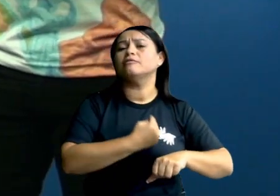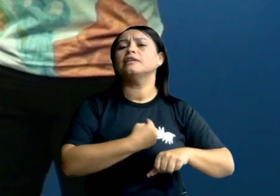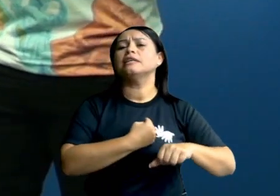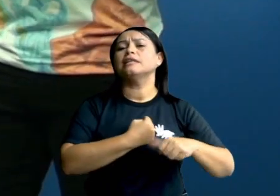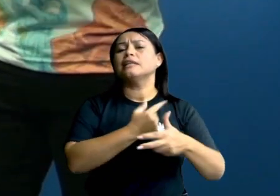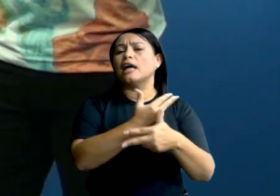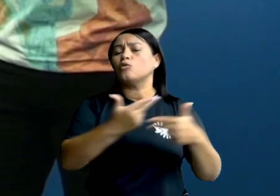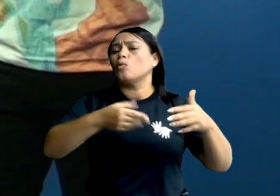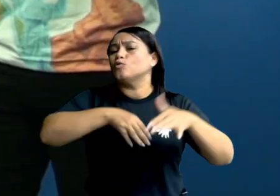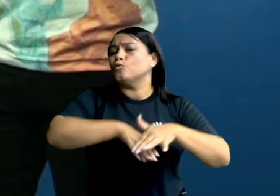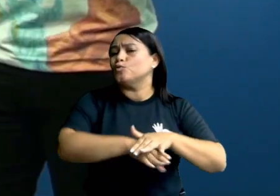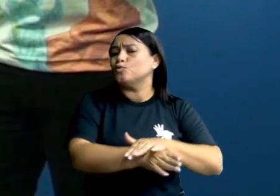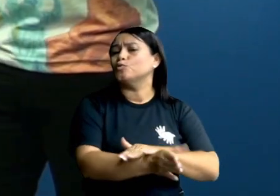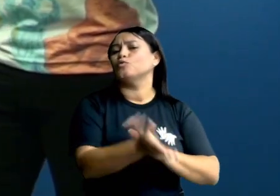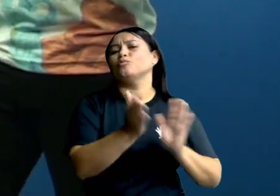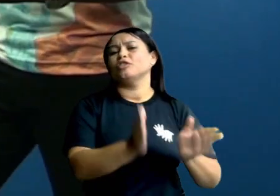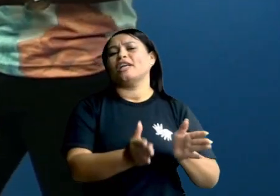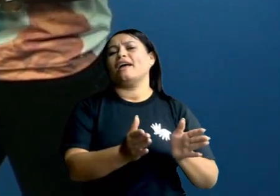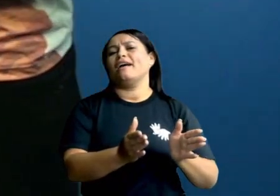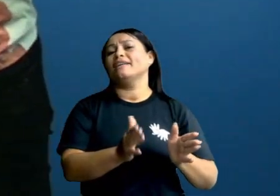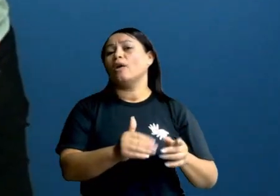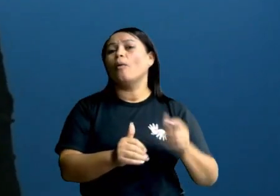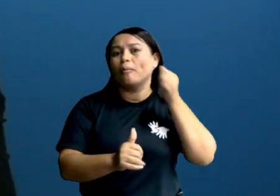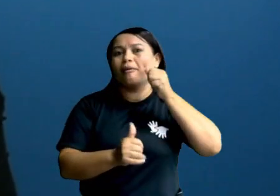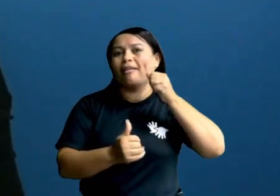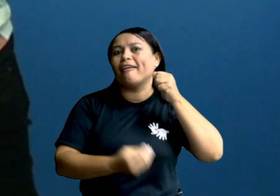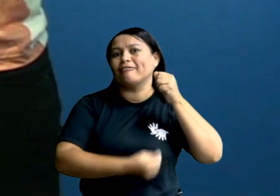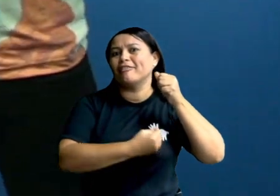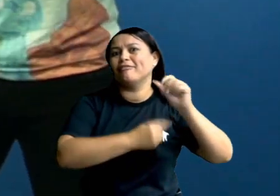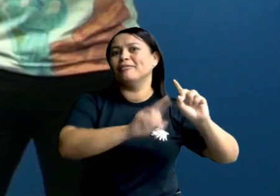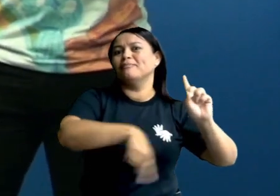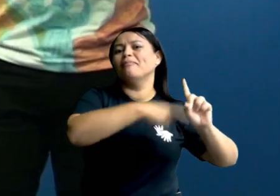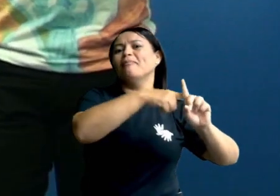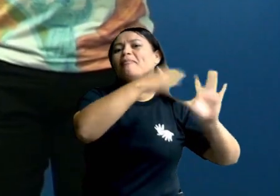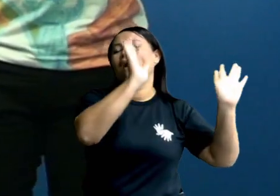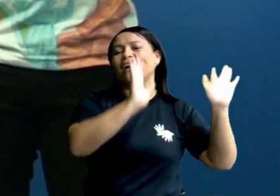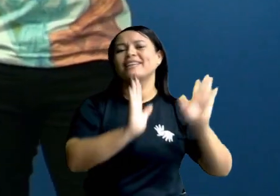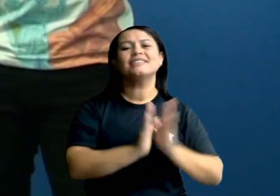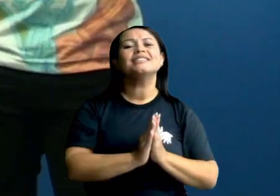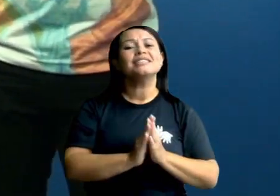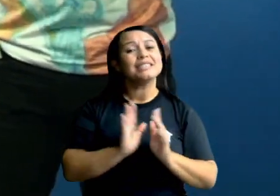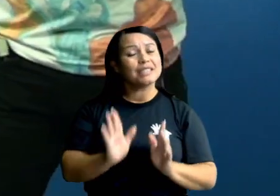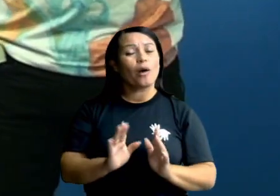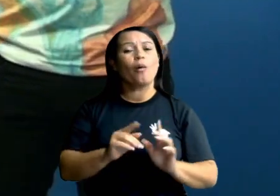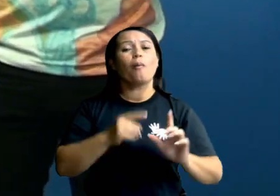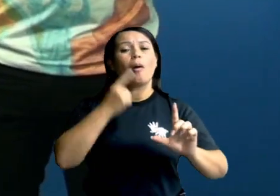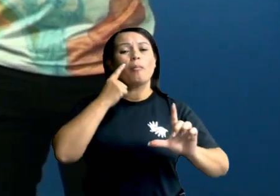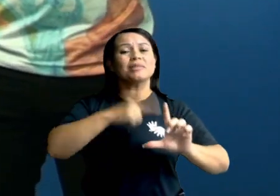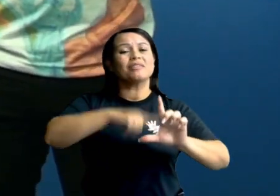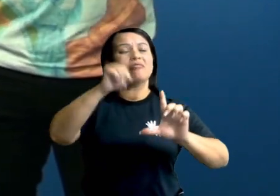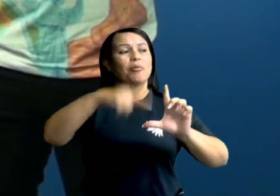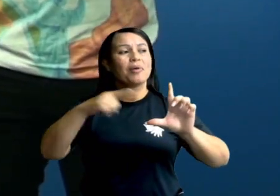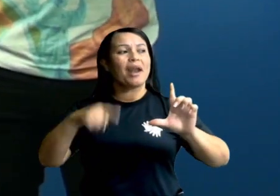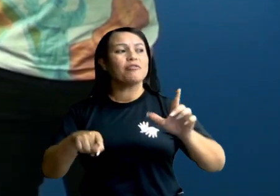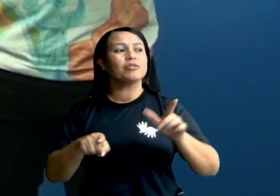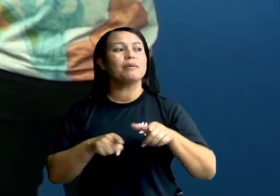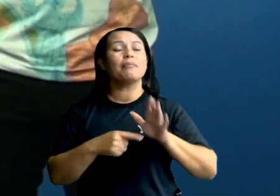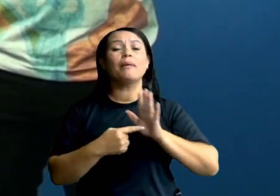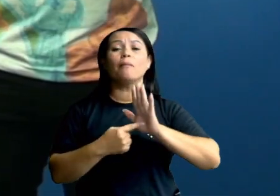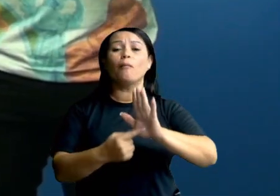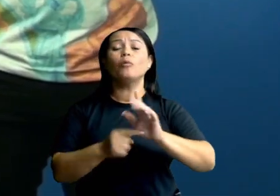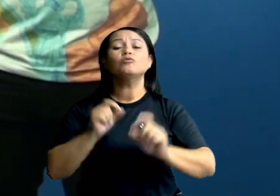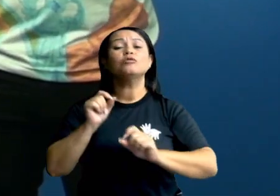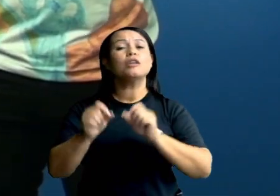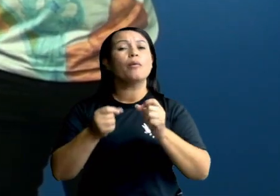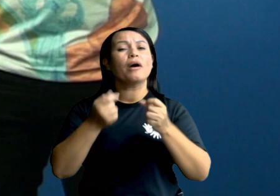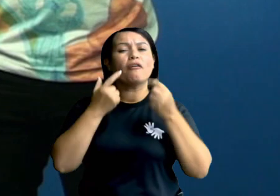adotados e tudo mais. E aí, para resumir a ideia, a pirâmide etária é um gráfico que a gente pode, a partir dela,